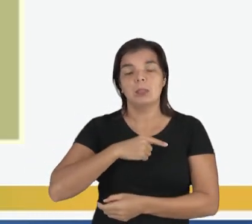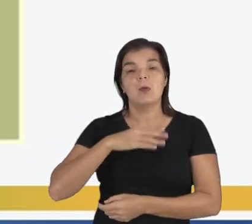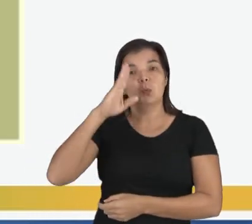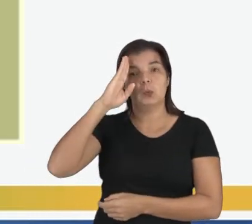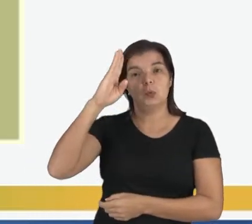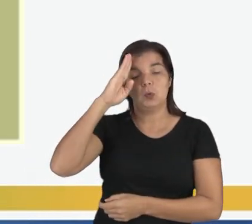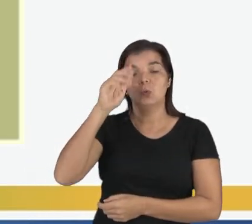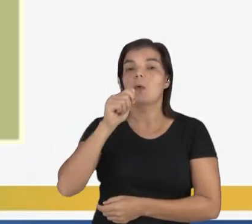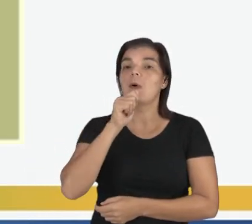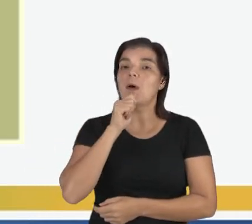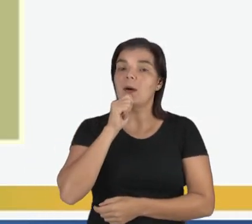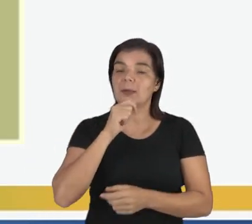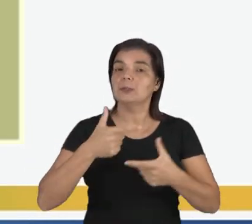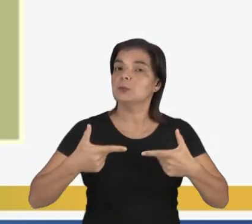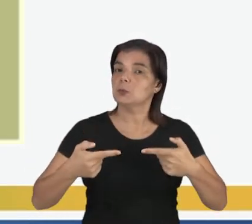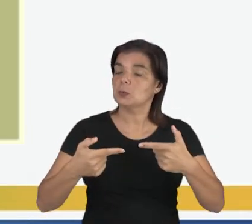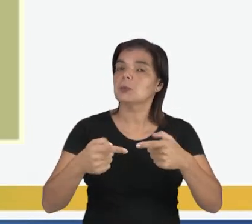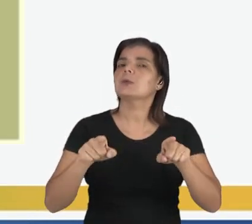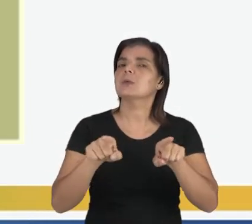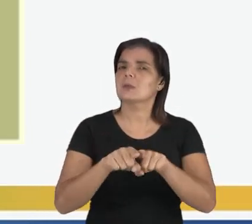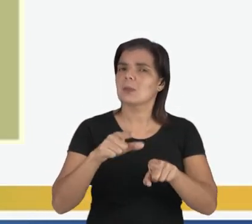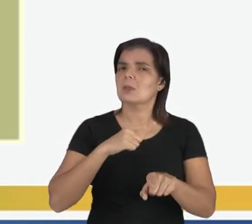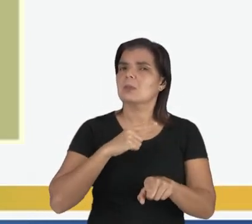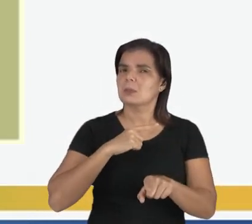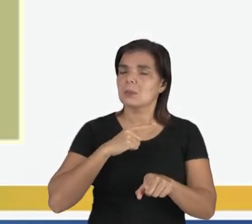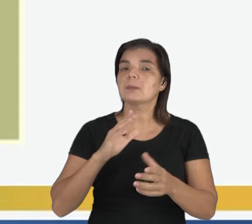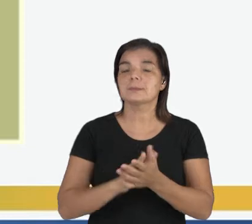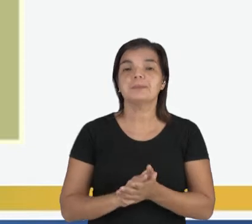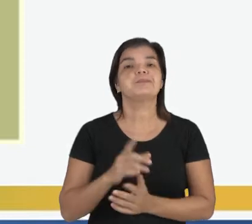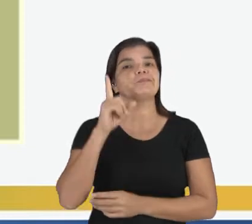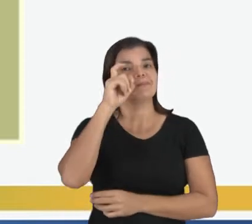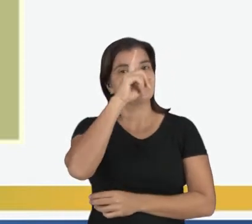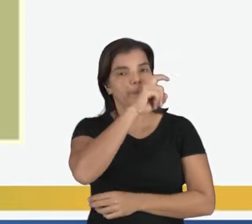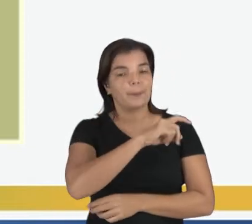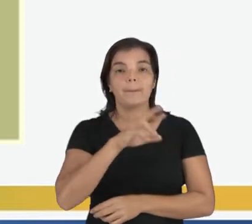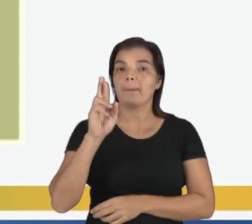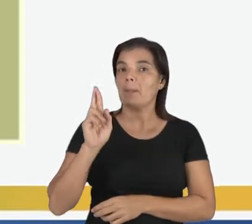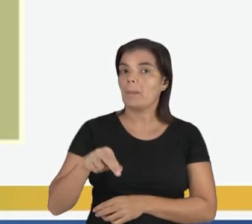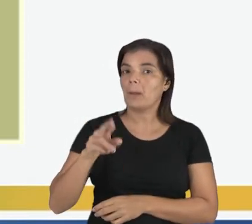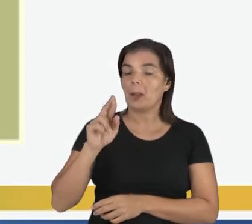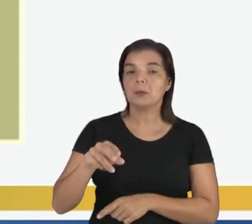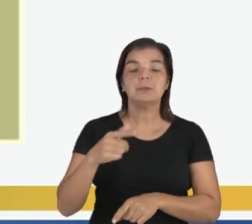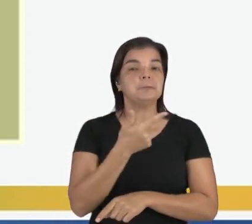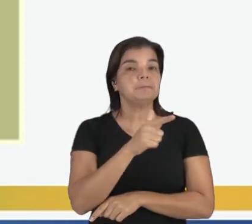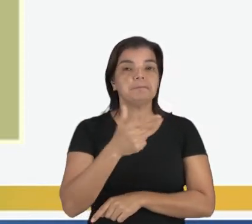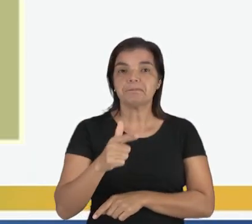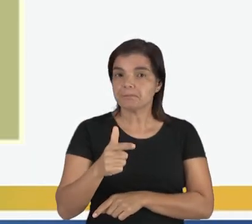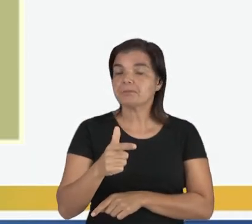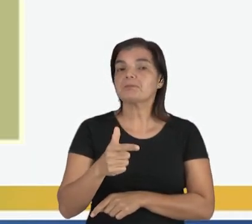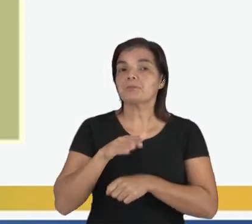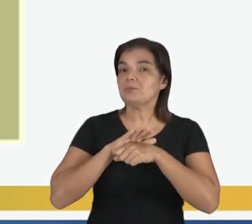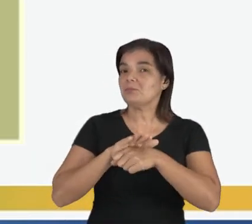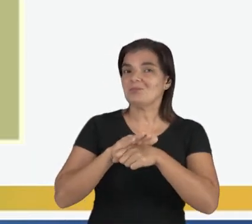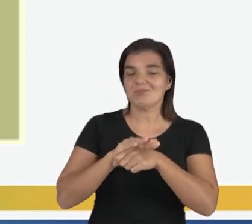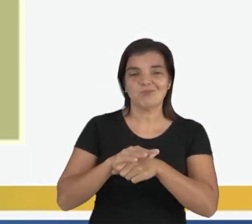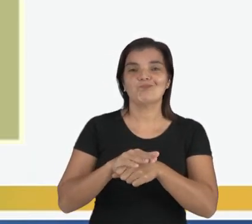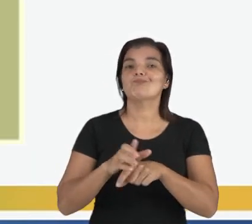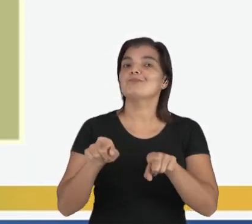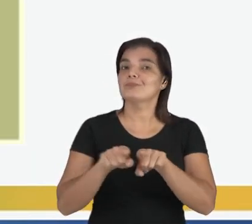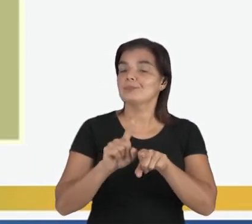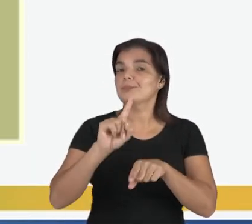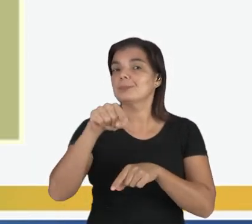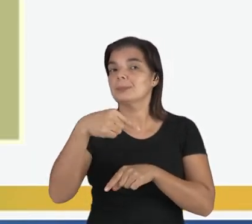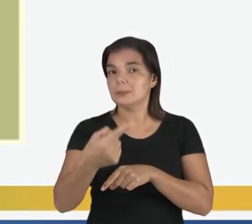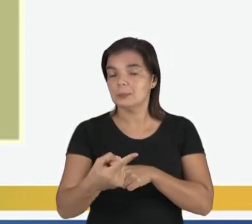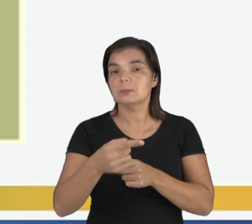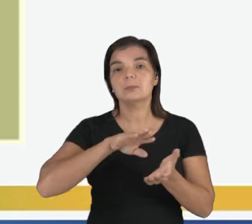que saíram da guerra, então a gente tem essa questão da guerra muito complicada. A Rússia não tinha subsídios para manter, tanto que